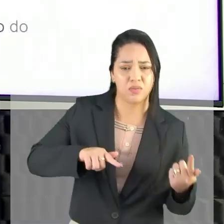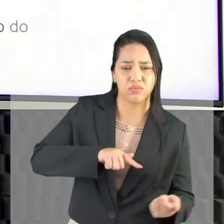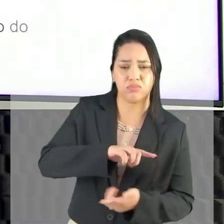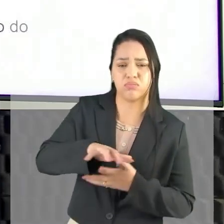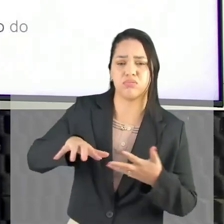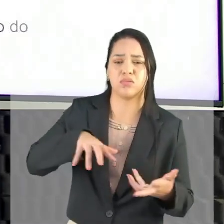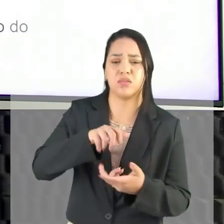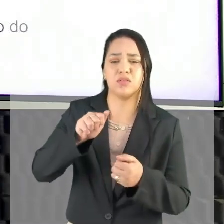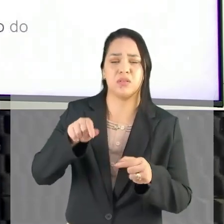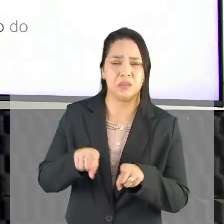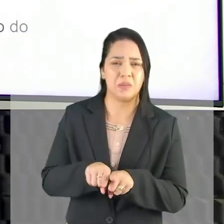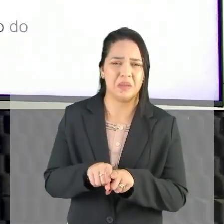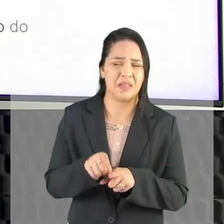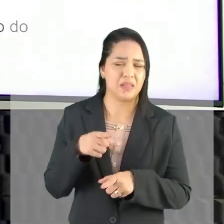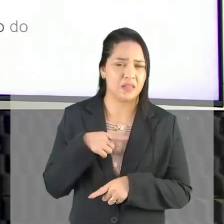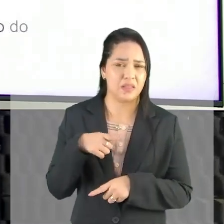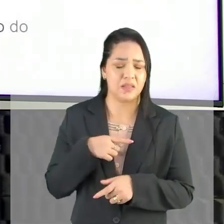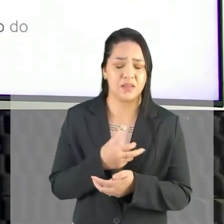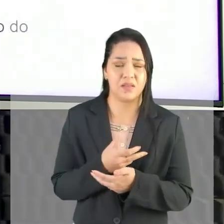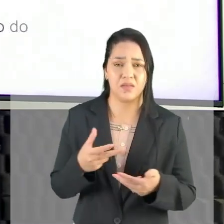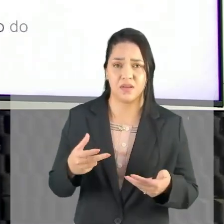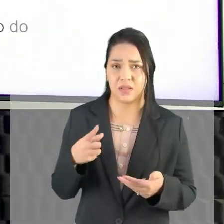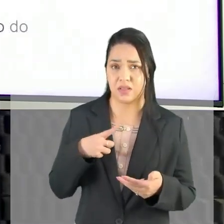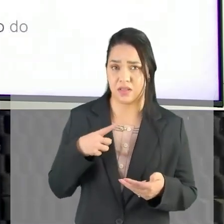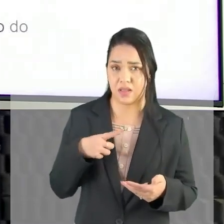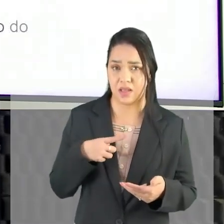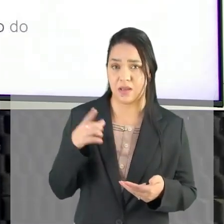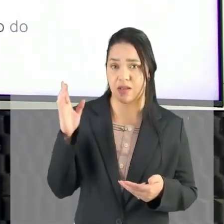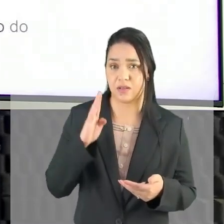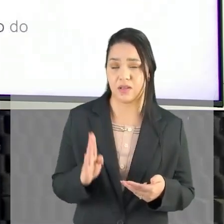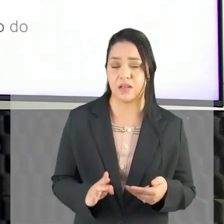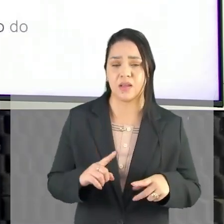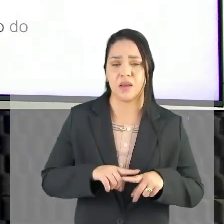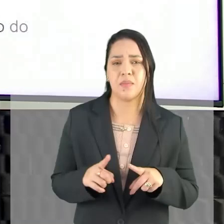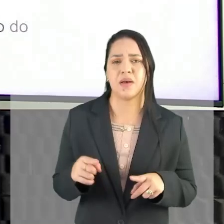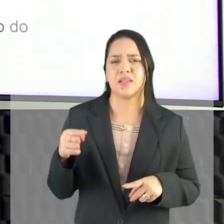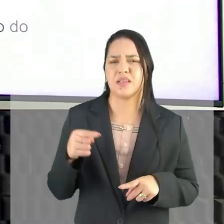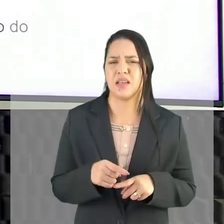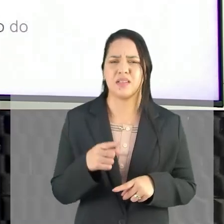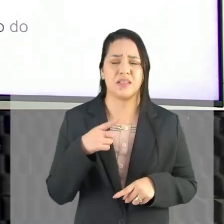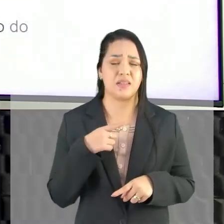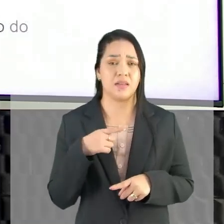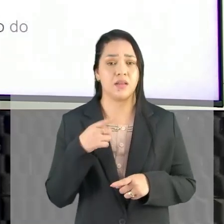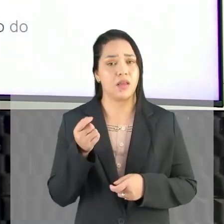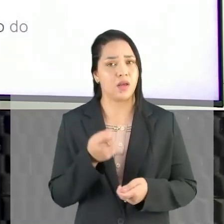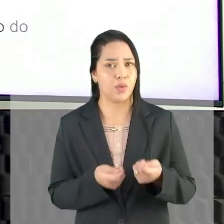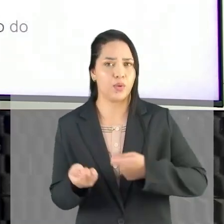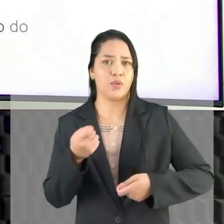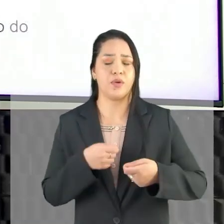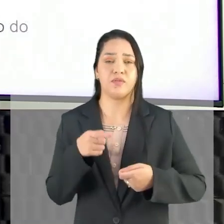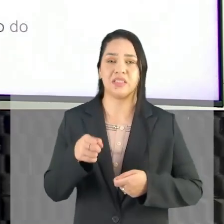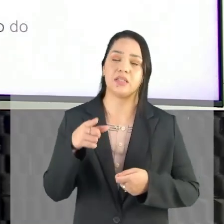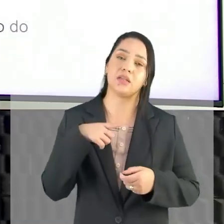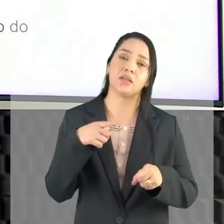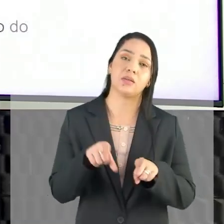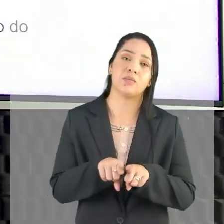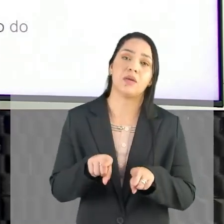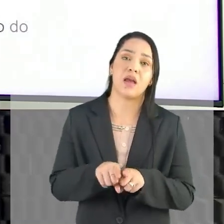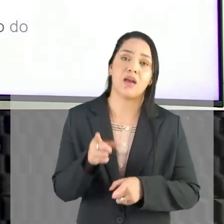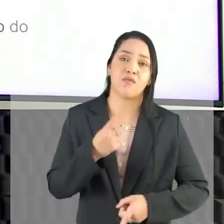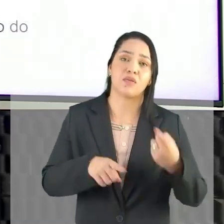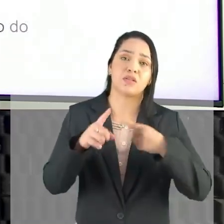do capital estrangeiro, é a entrada de transnacionais. Mas junto com essa modernização da economia, você tem também a